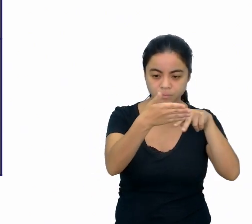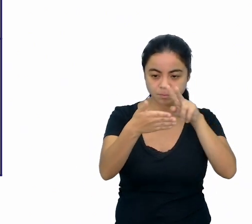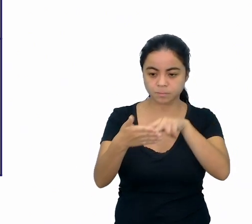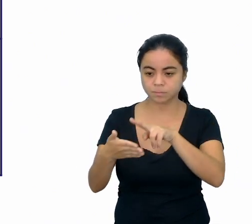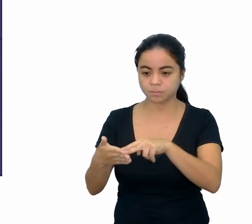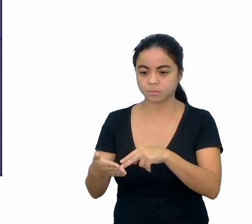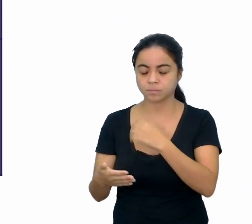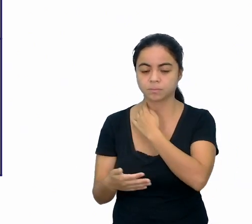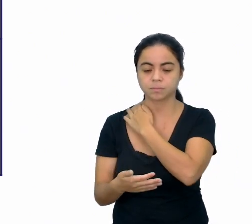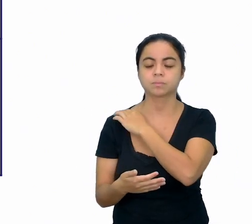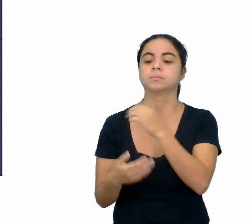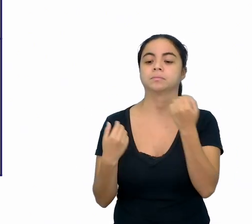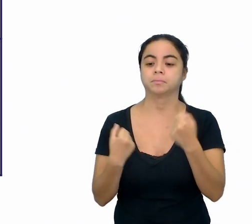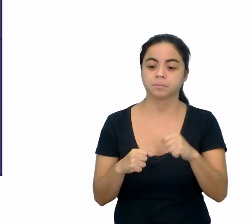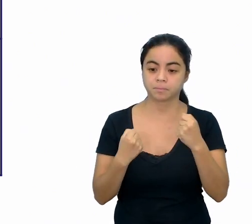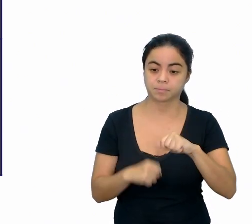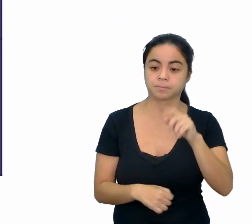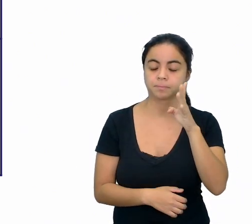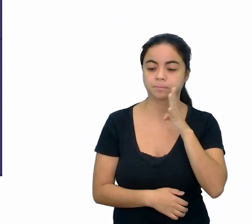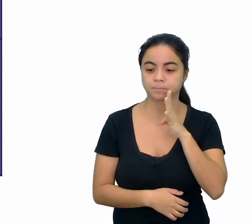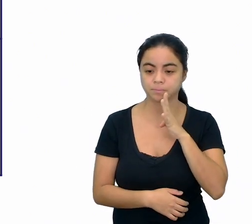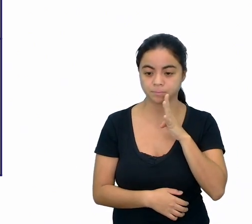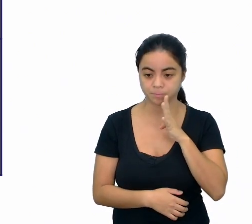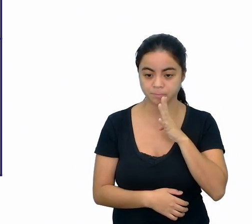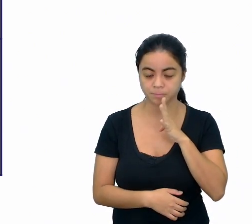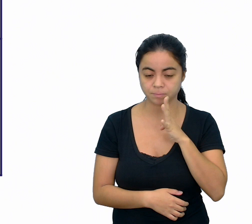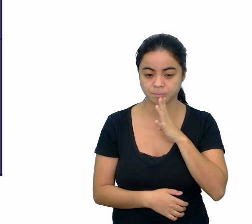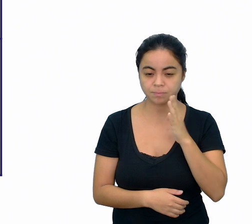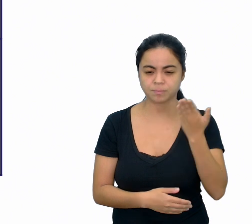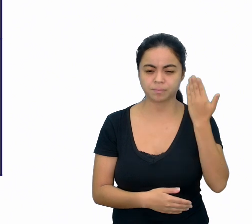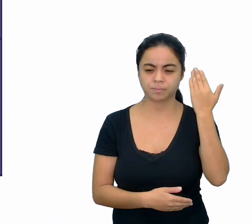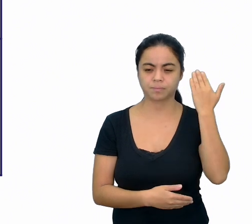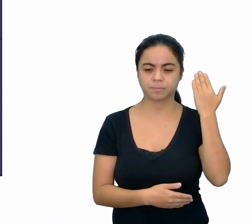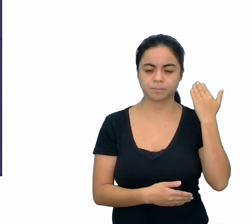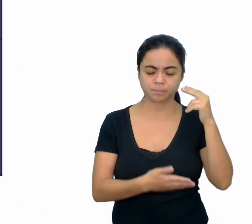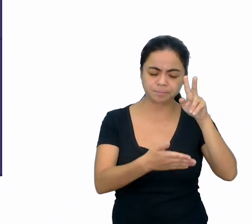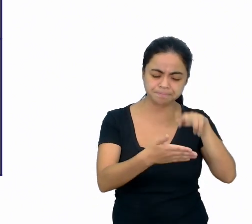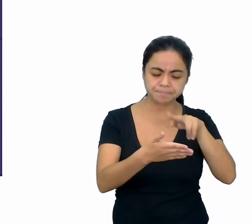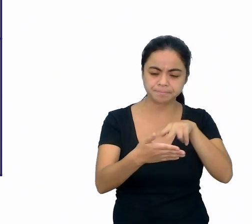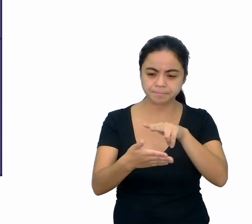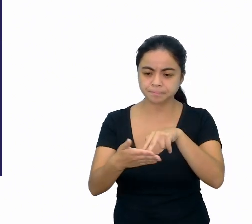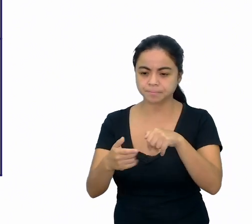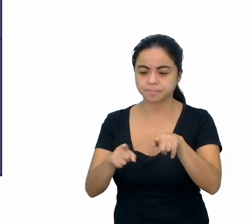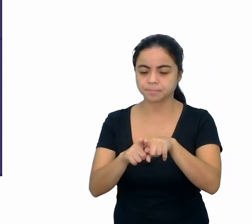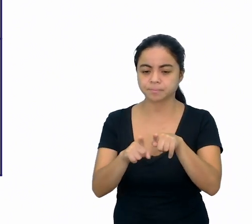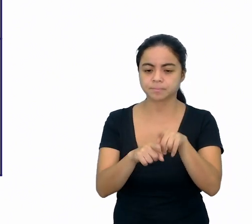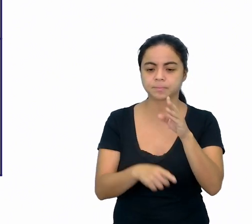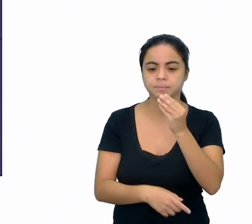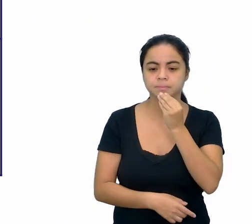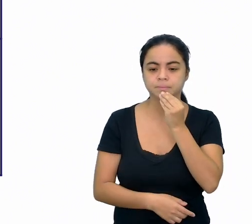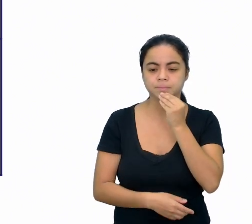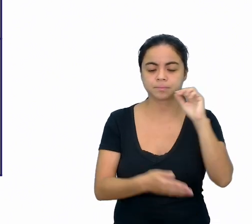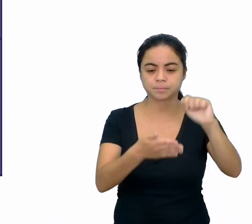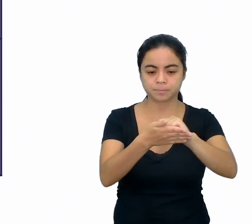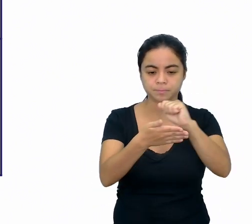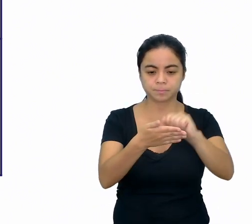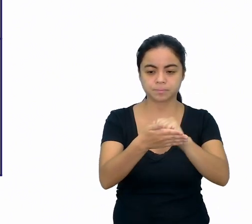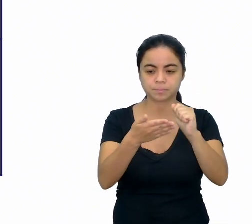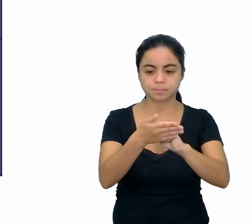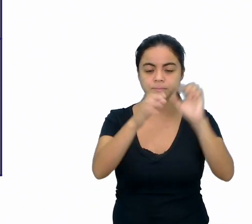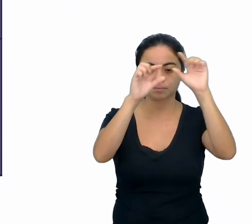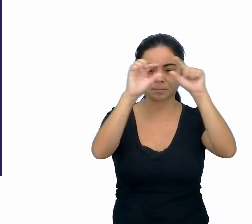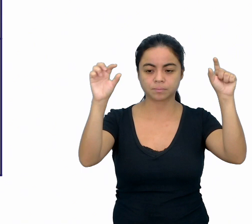E exige conhecimentos prévios e compreensão leitora dos estudantes, além de oportunizar a escrita dos